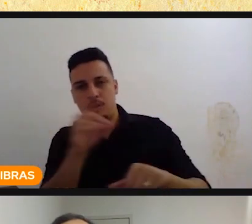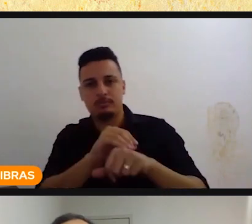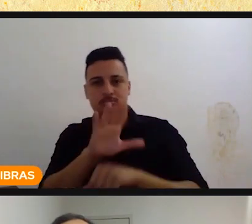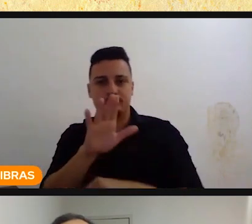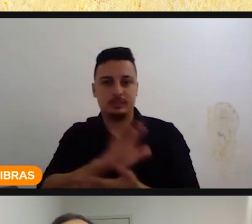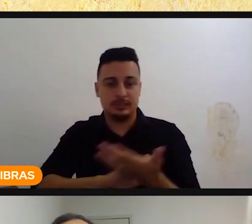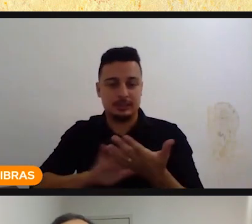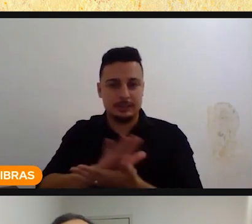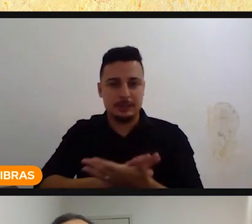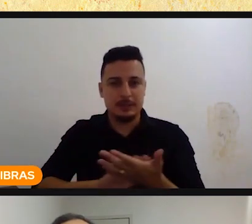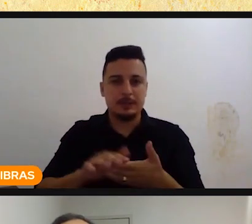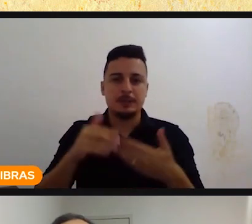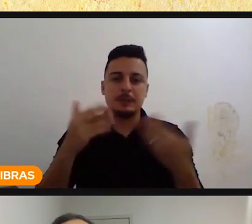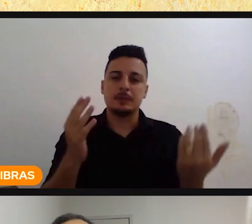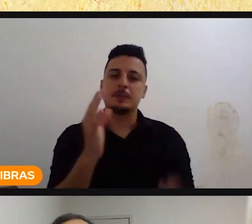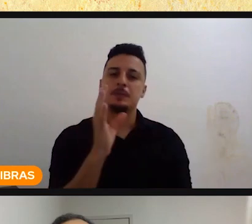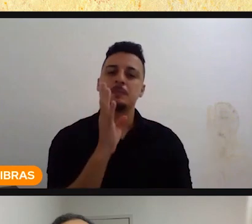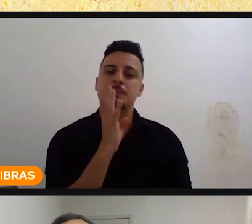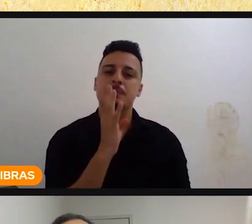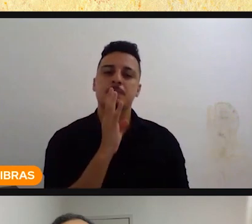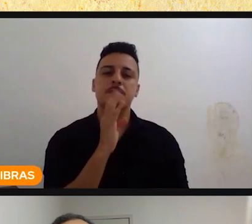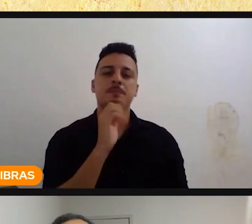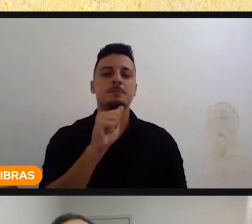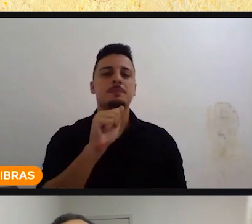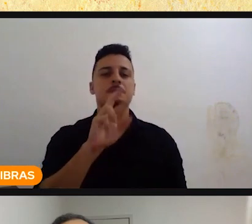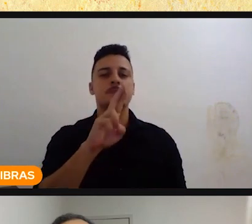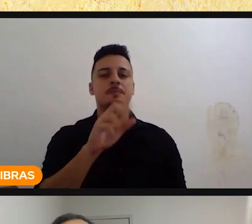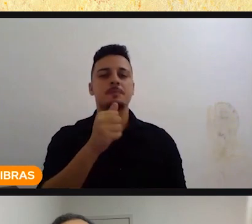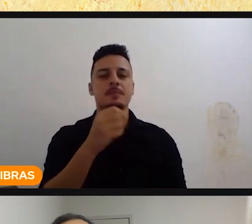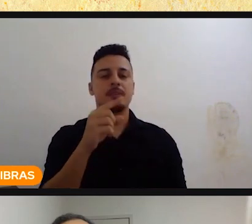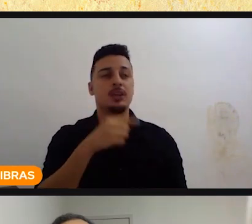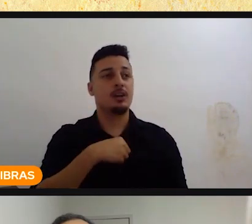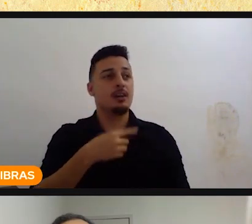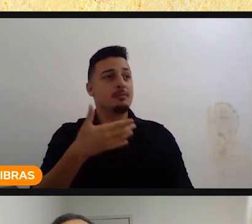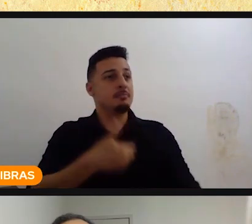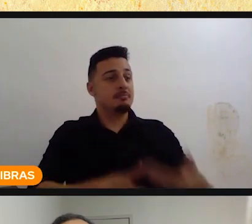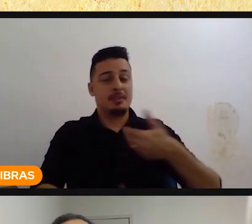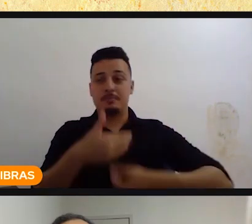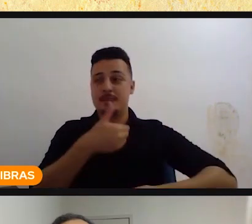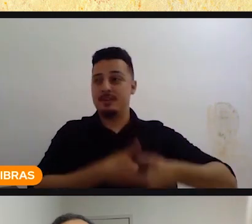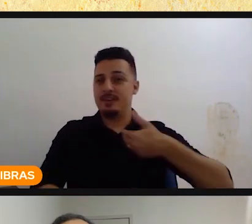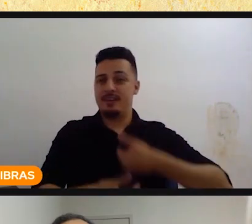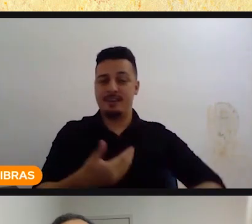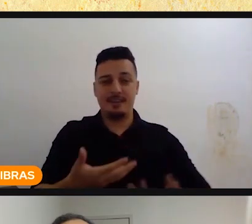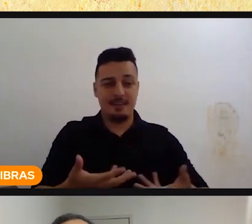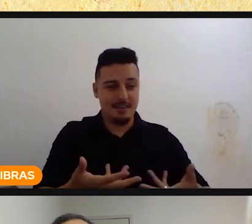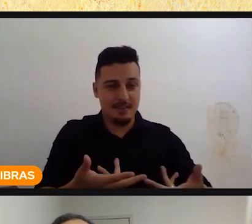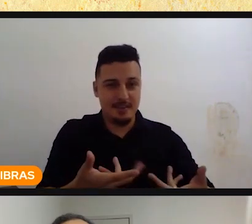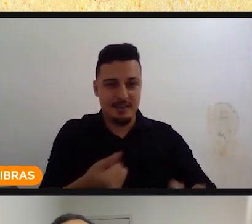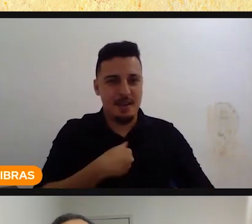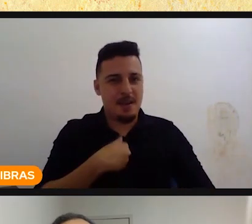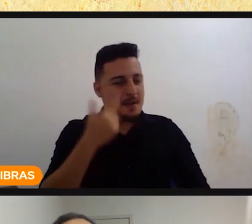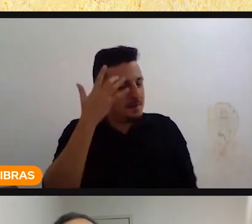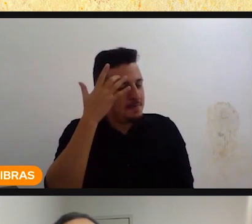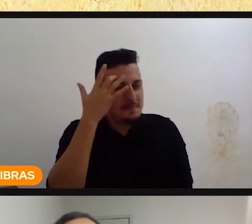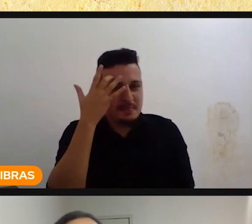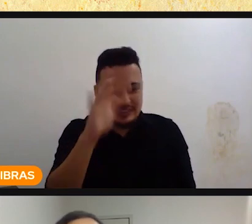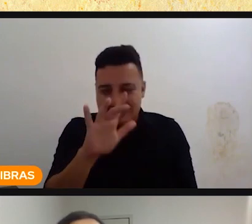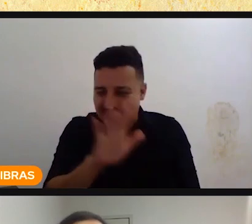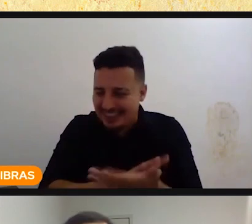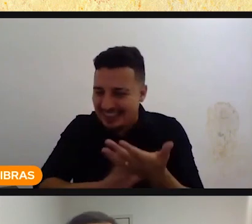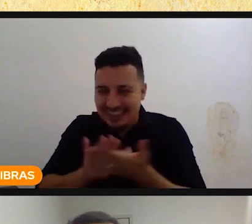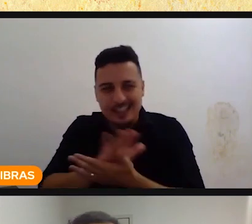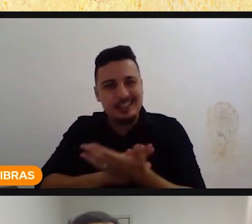Marão e conheci o universo da animação no Animal Mundi, eu me encantei muito por esse universo. Não sei desenhar também, nem Palitinho,